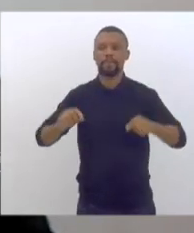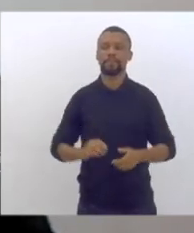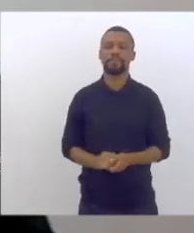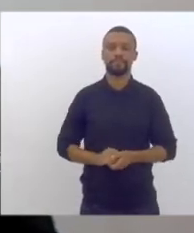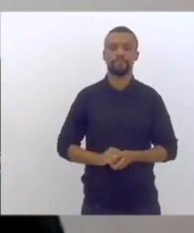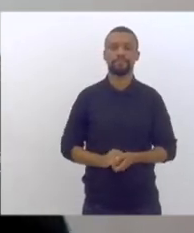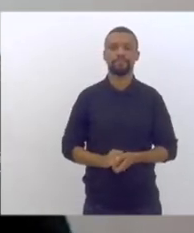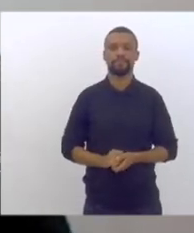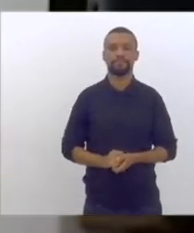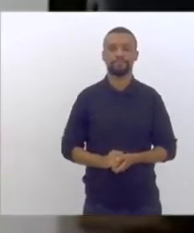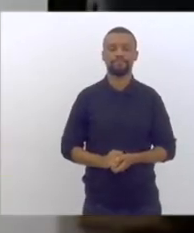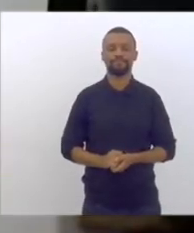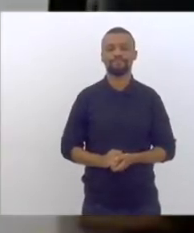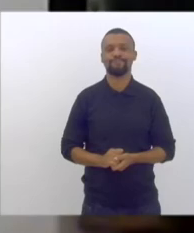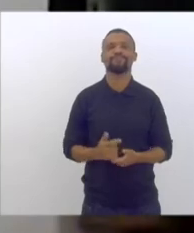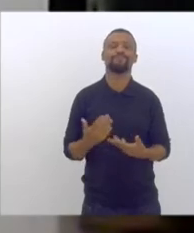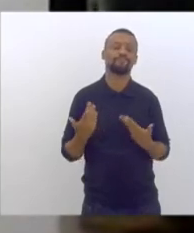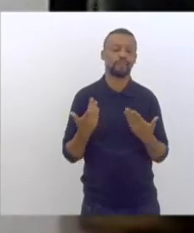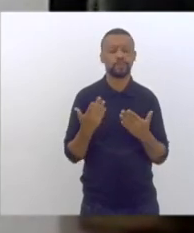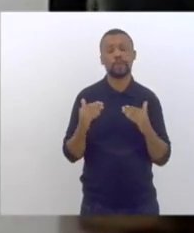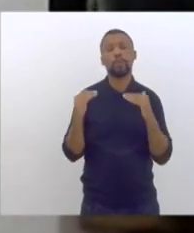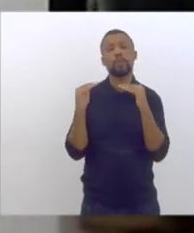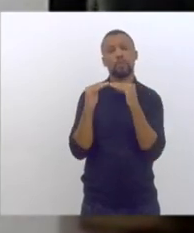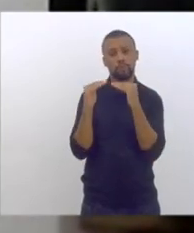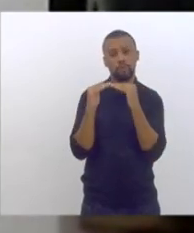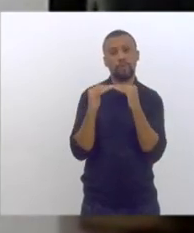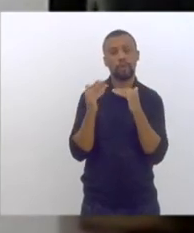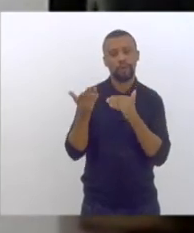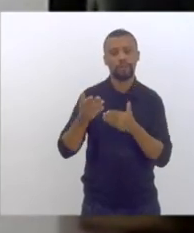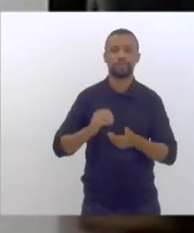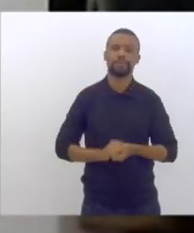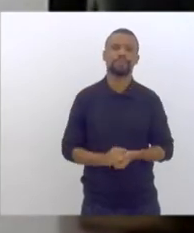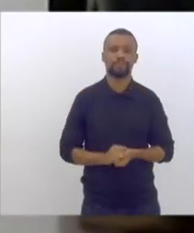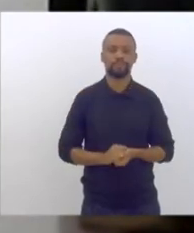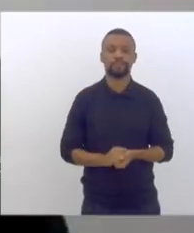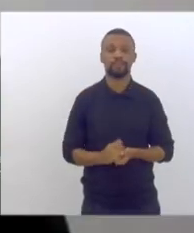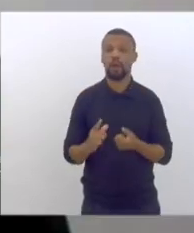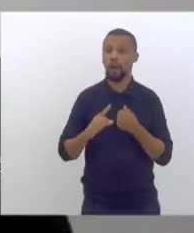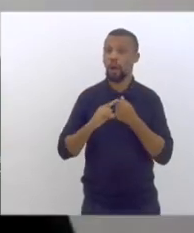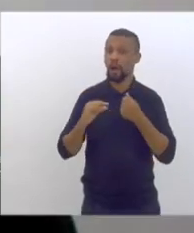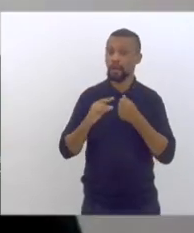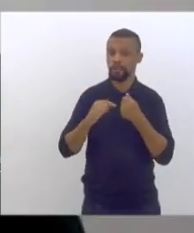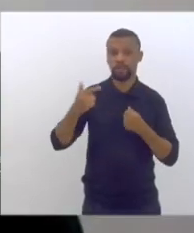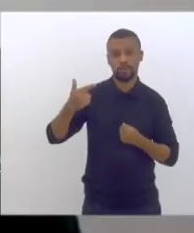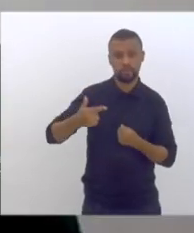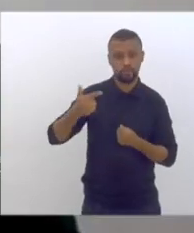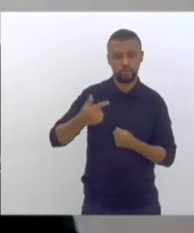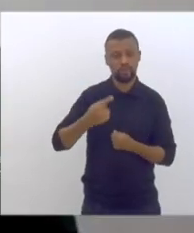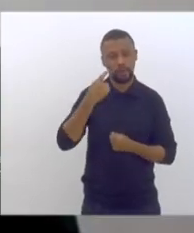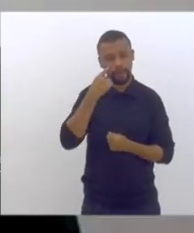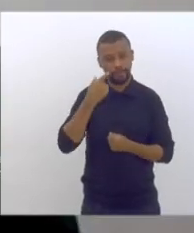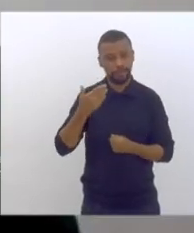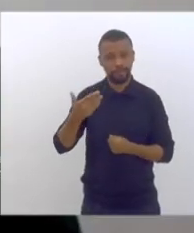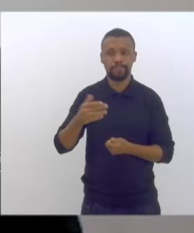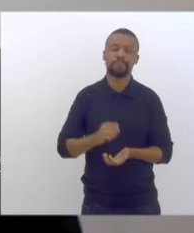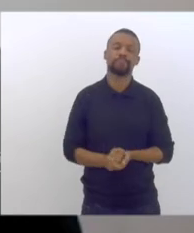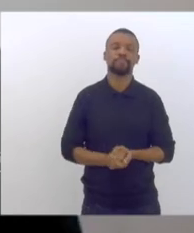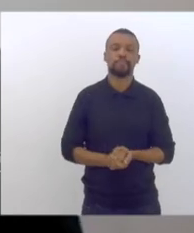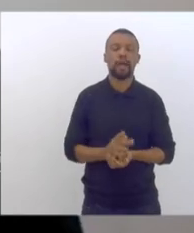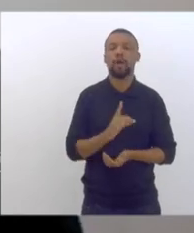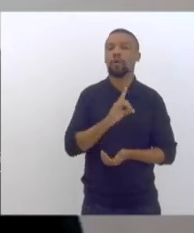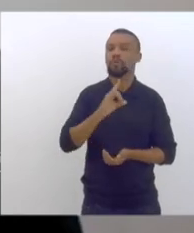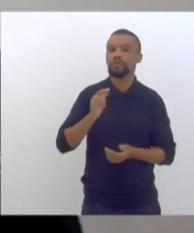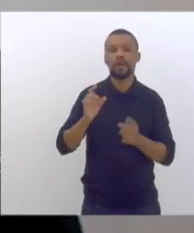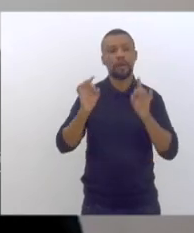eu tô com Claro o Olá tive segundo ó o dia do